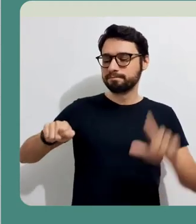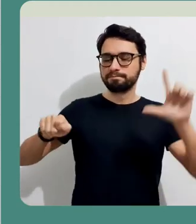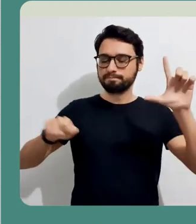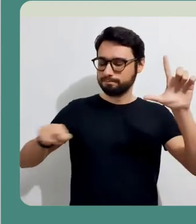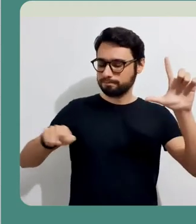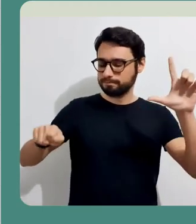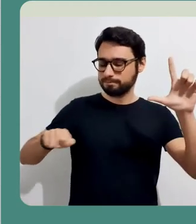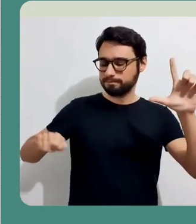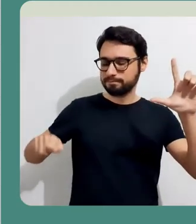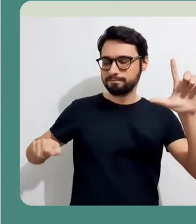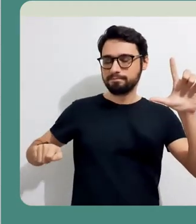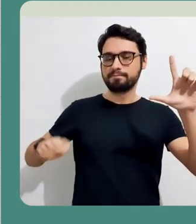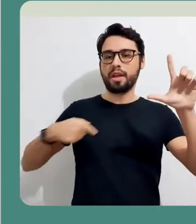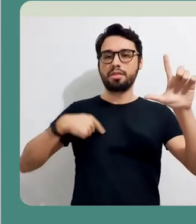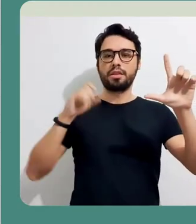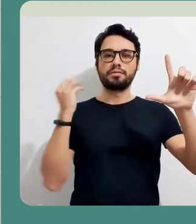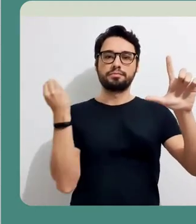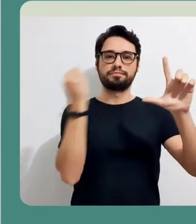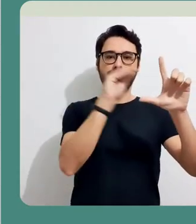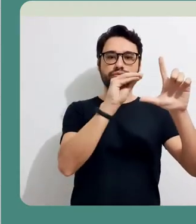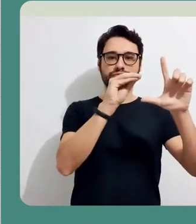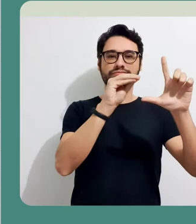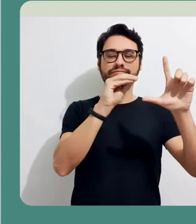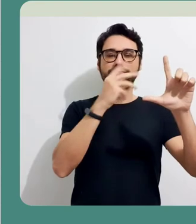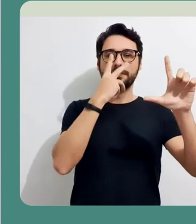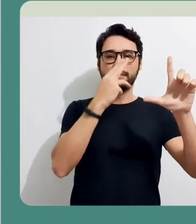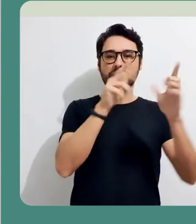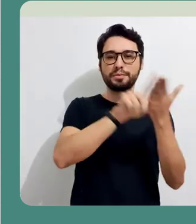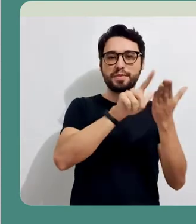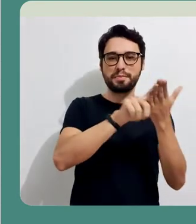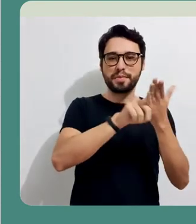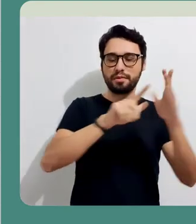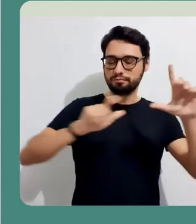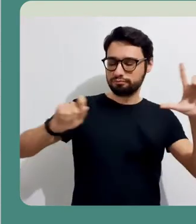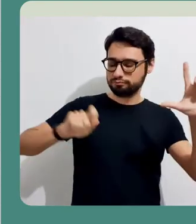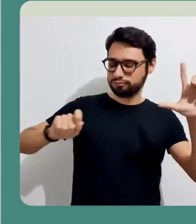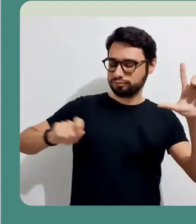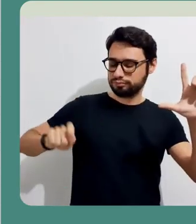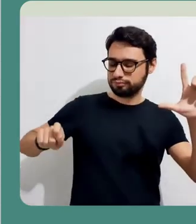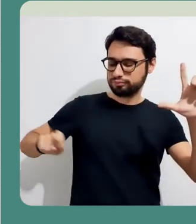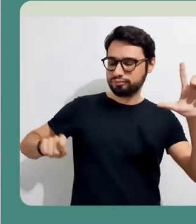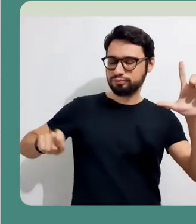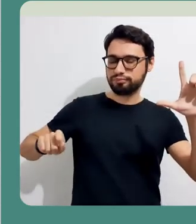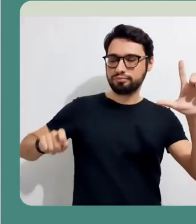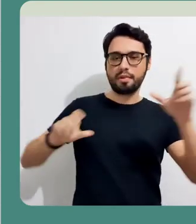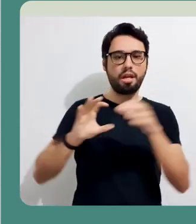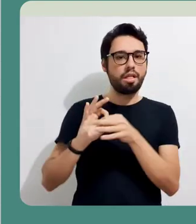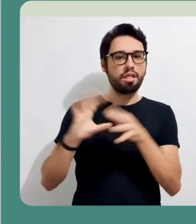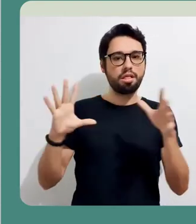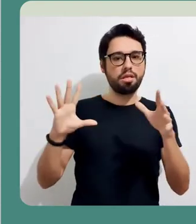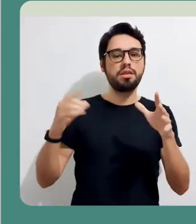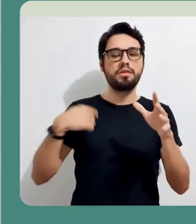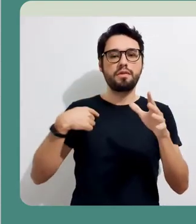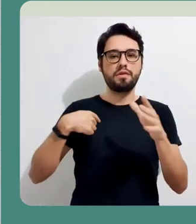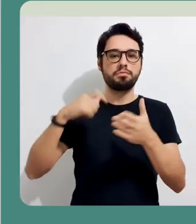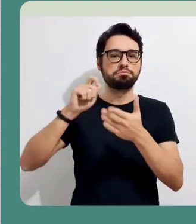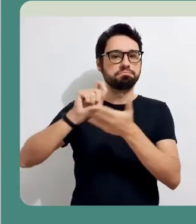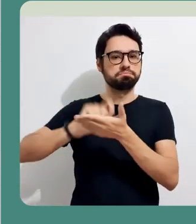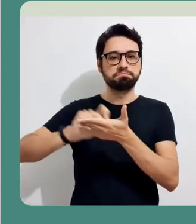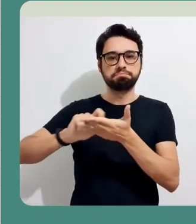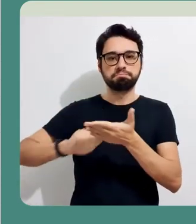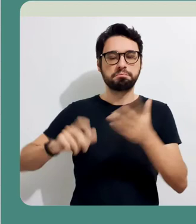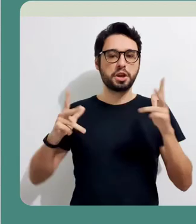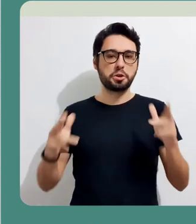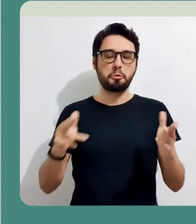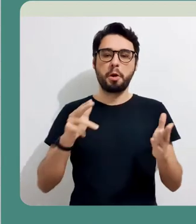ferramentas né eu posso alternar que entre Highlight e caneta e utilizar então aqui a troca